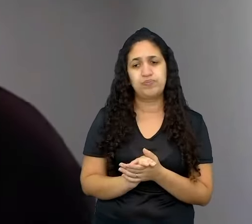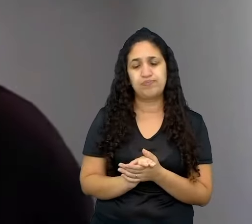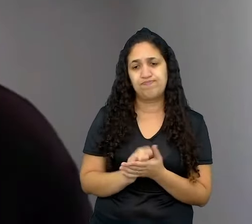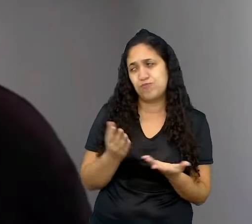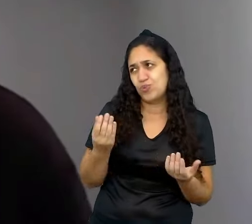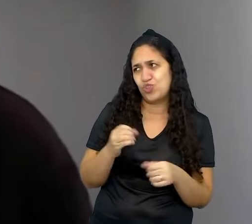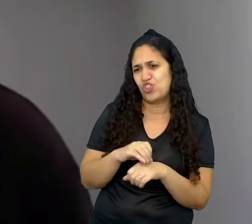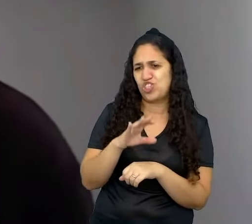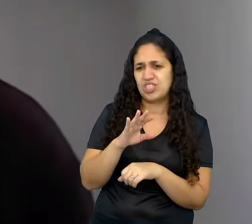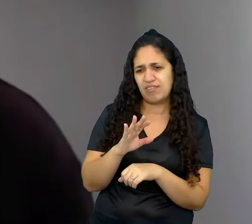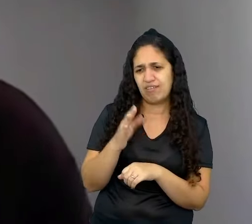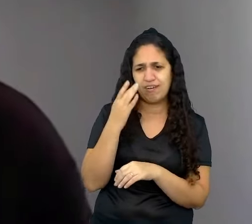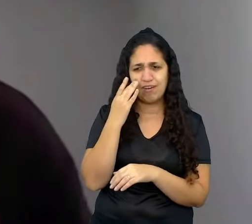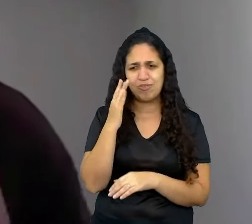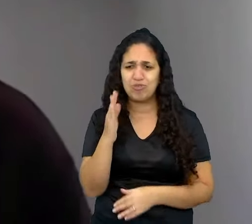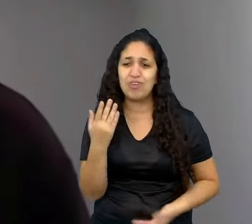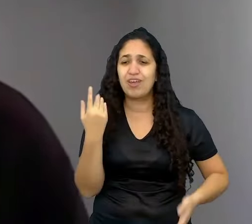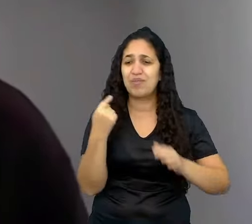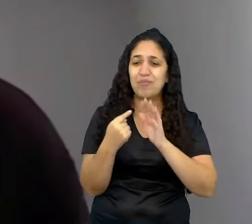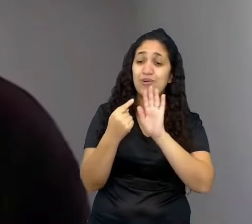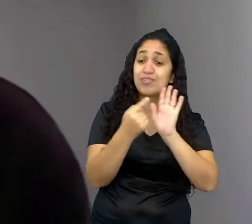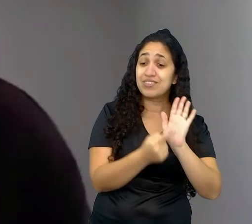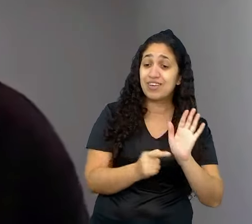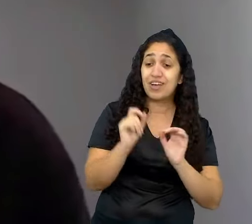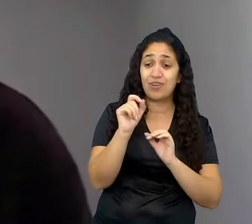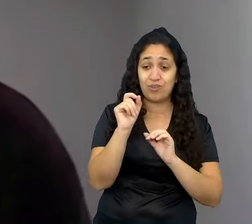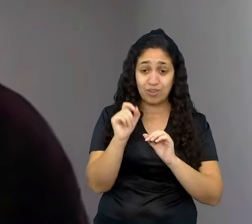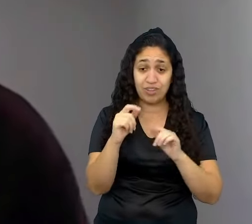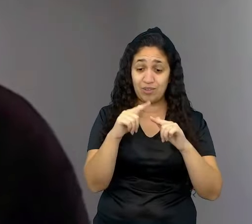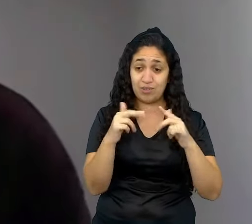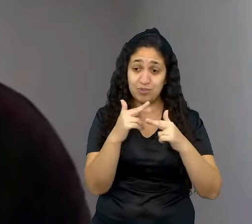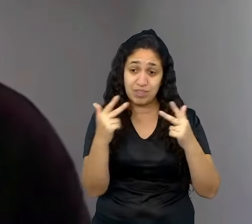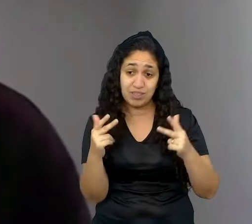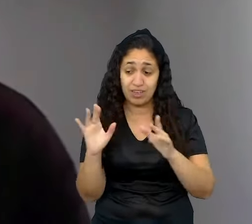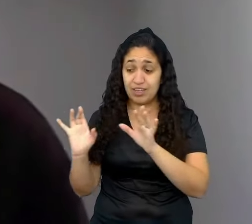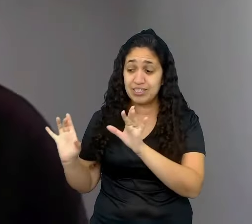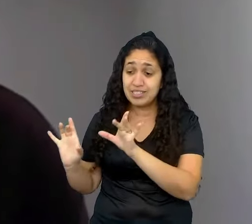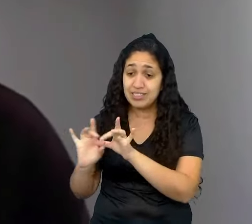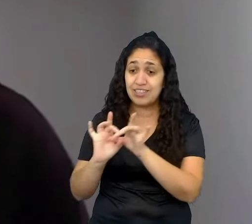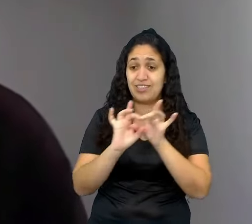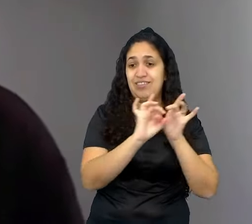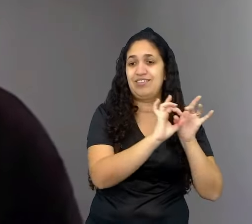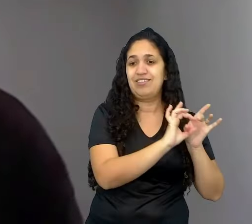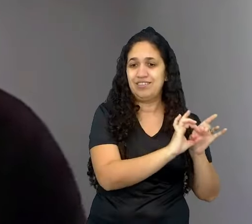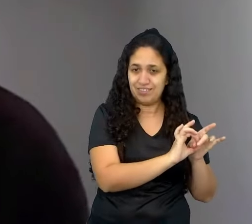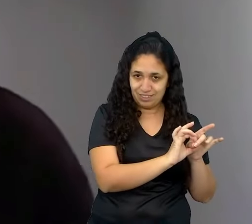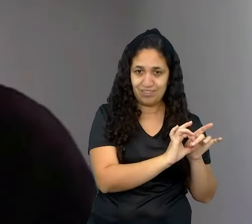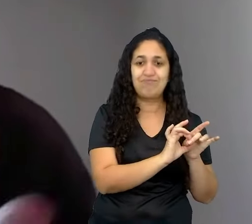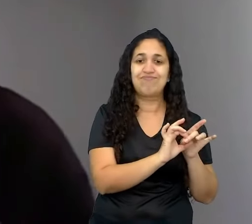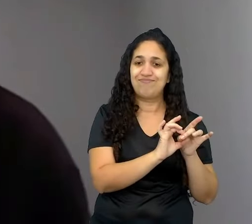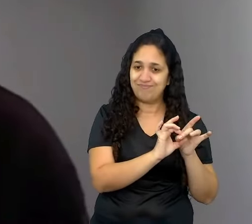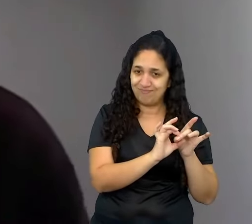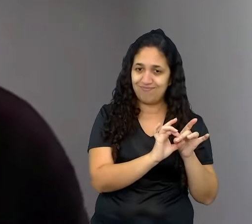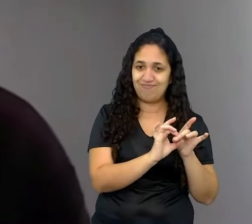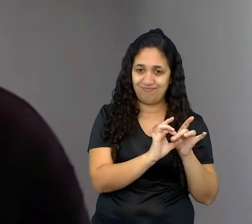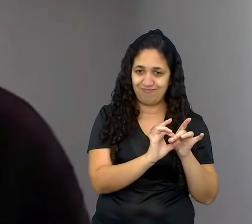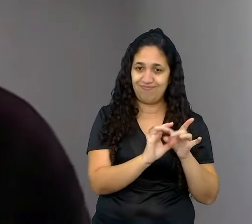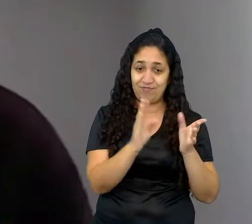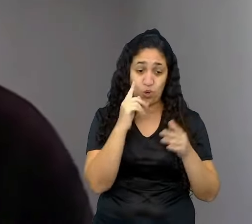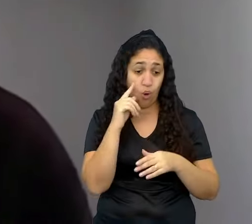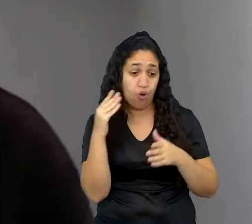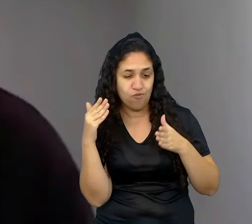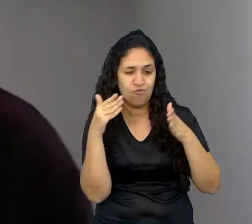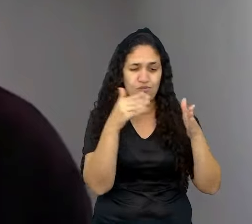se é dicas, né? Mostrando que os materiais, eles se conversam, a importância dos materiais se conversarem, olhando para aquela